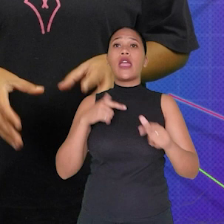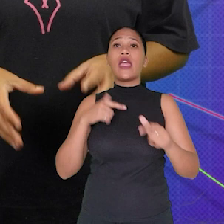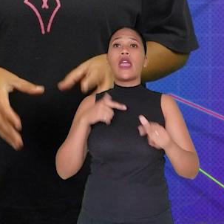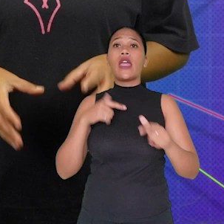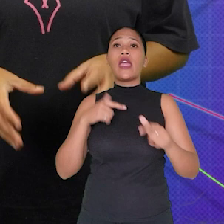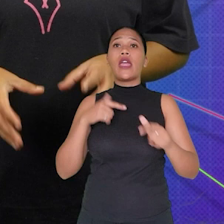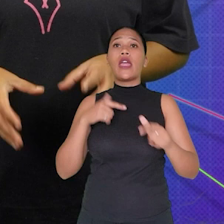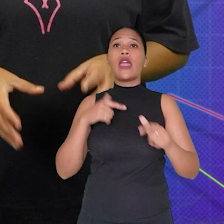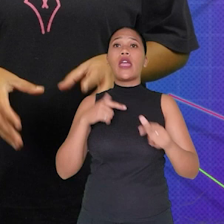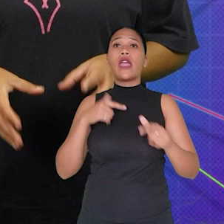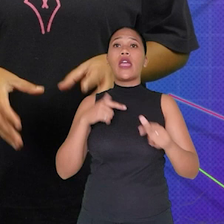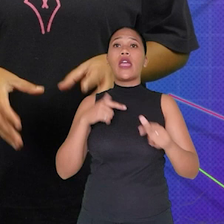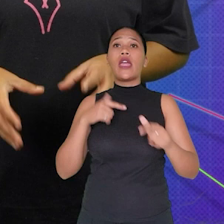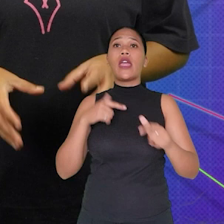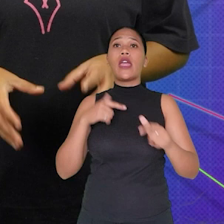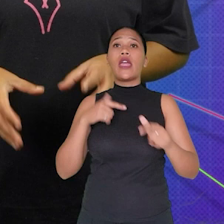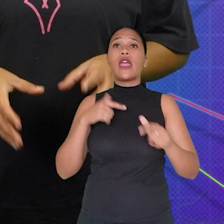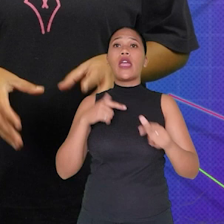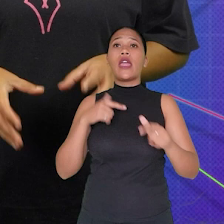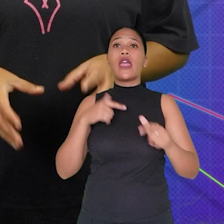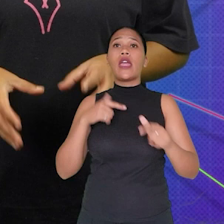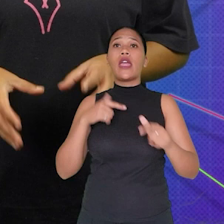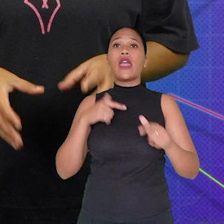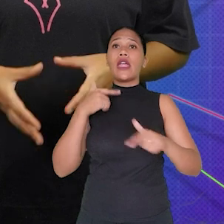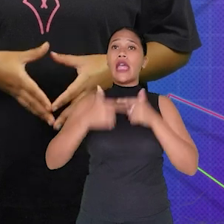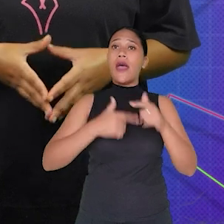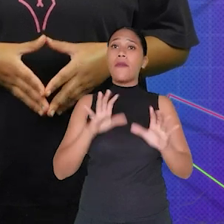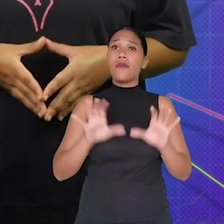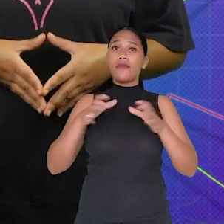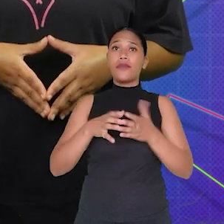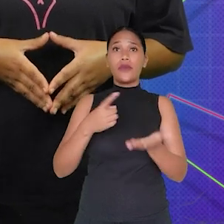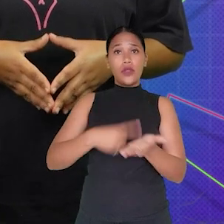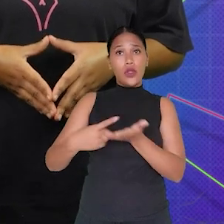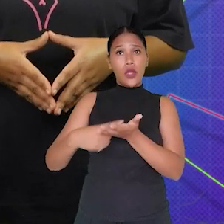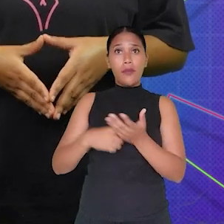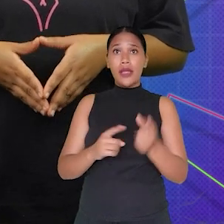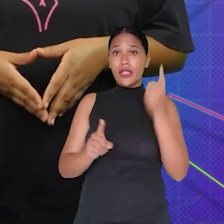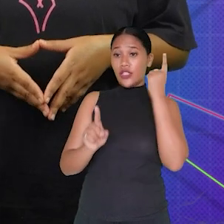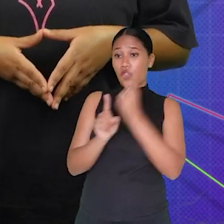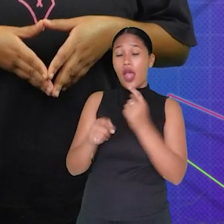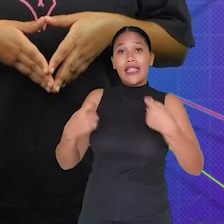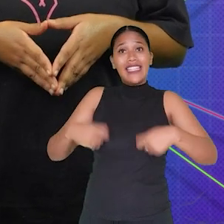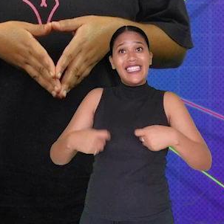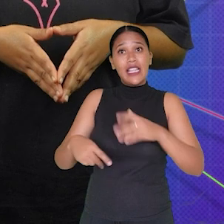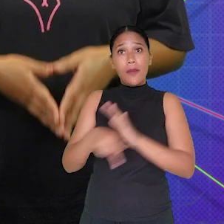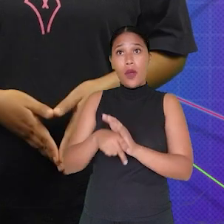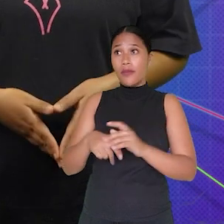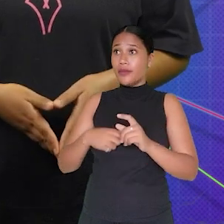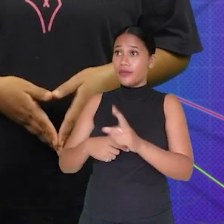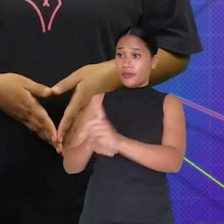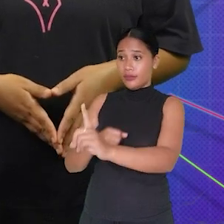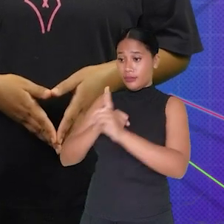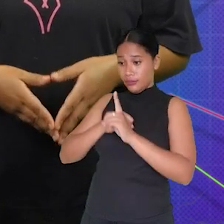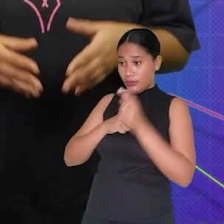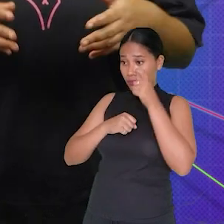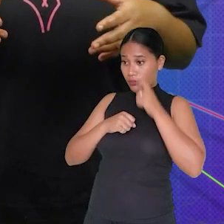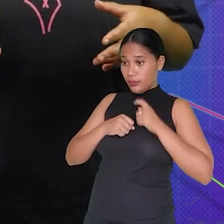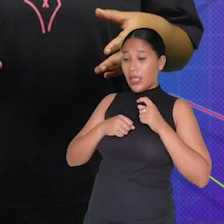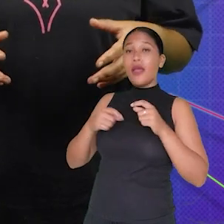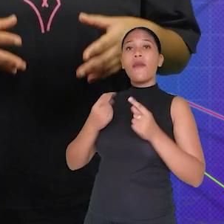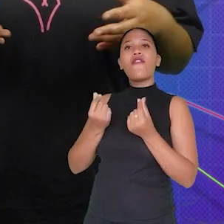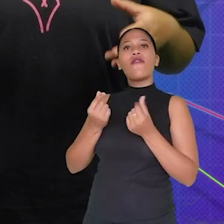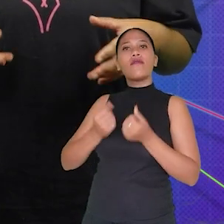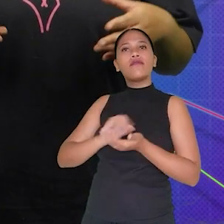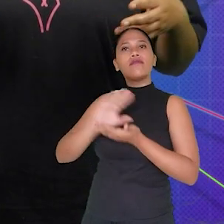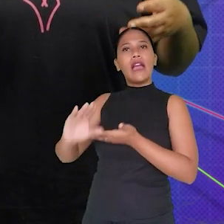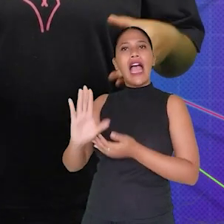ser melhorado. Executar, implementar mudanças. A equipe trabalha em estreita colaboração para identificar as necessidades do cliente e